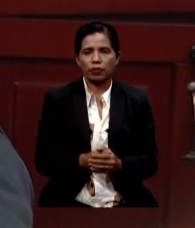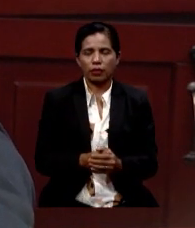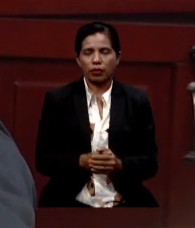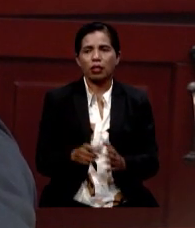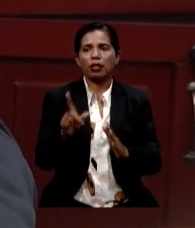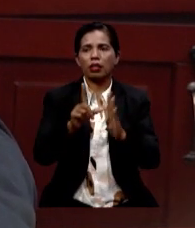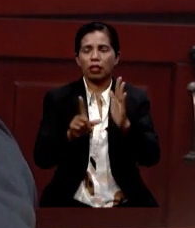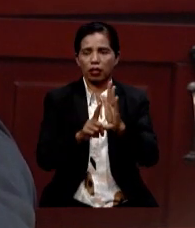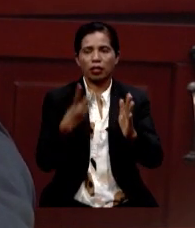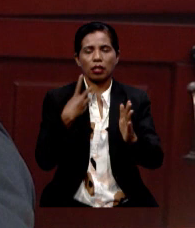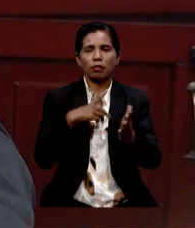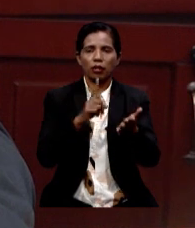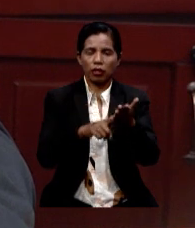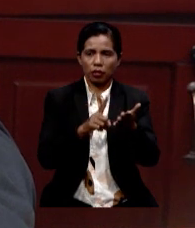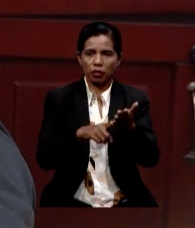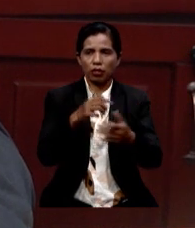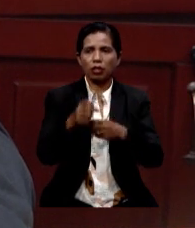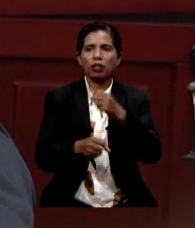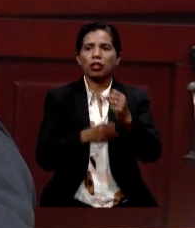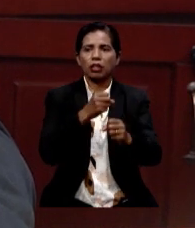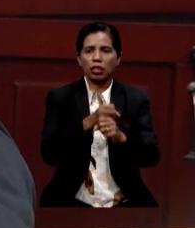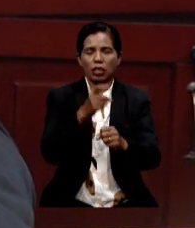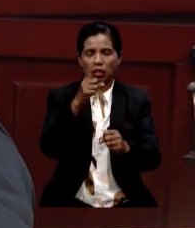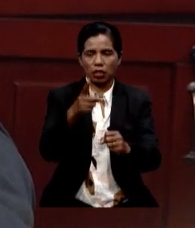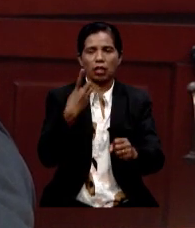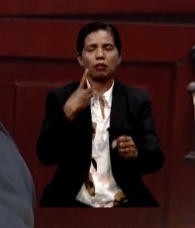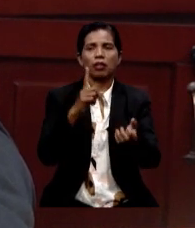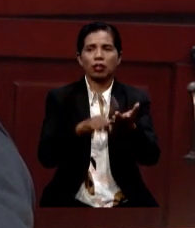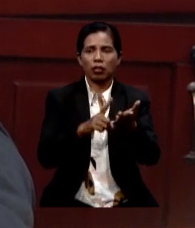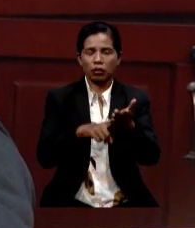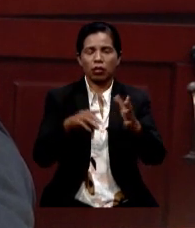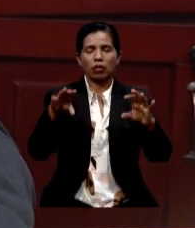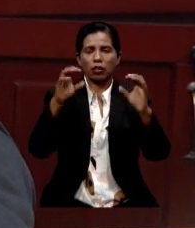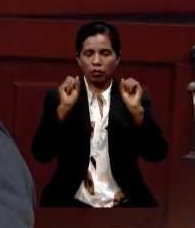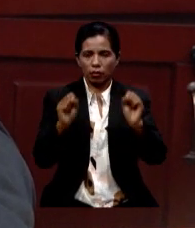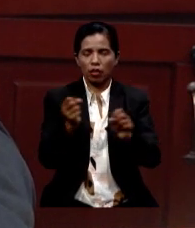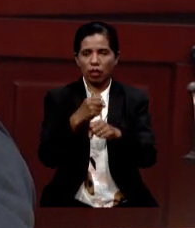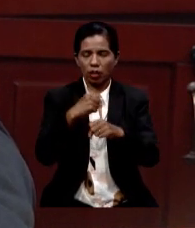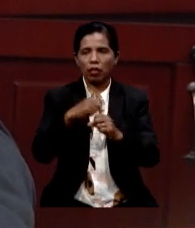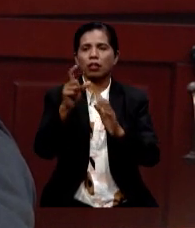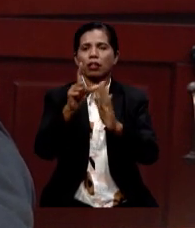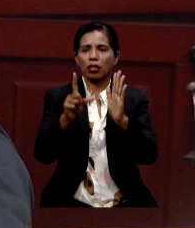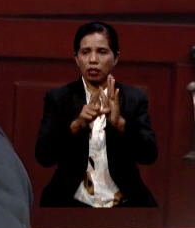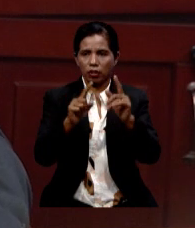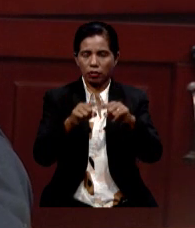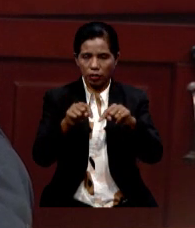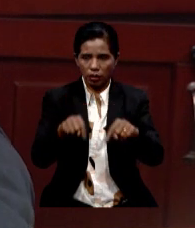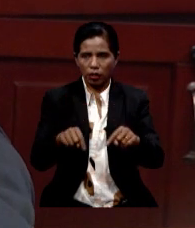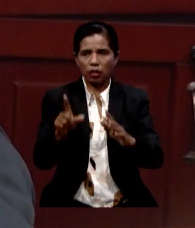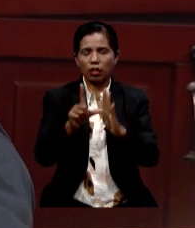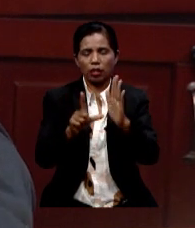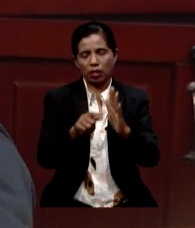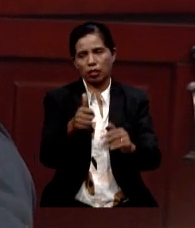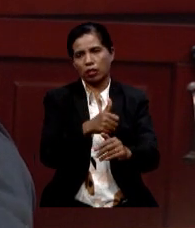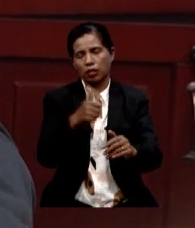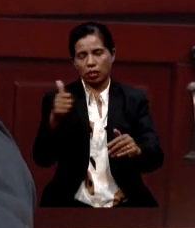né am halo am debate né quase tinan toma am debate né to consegue realizar né lei da né mebe precisa tan lei seluk tan